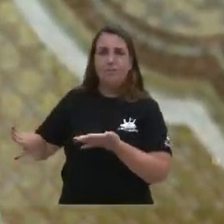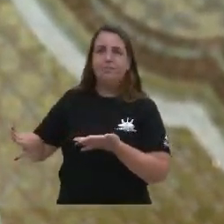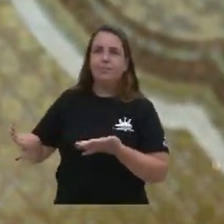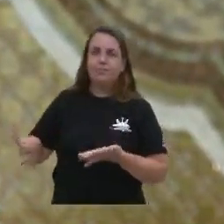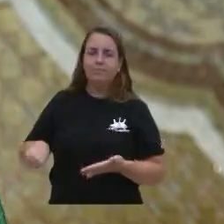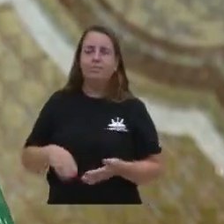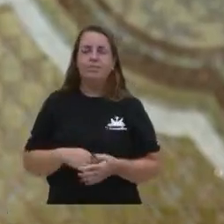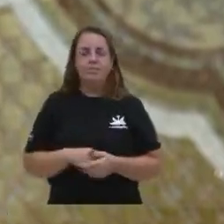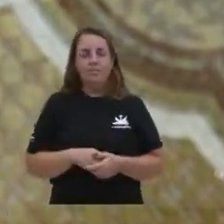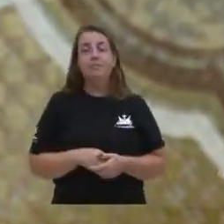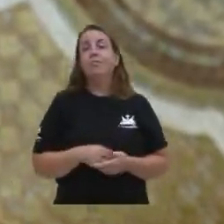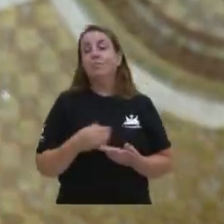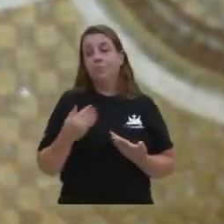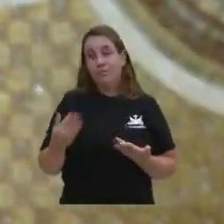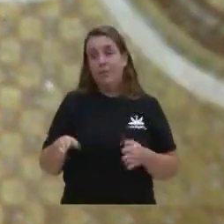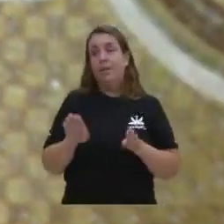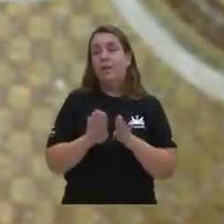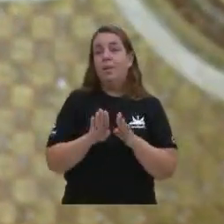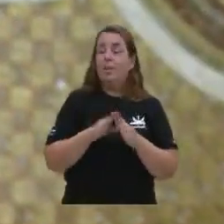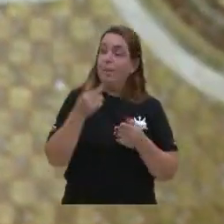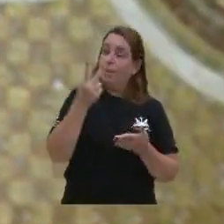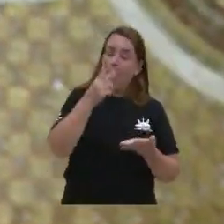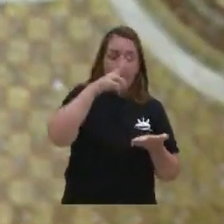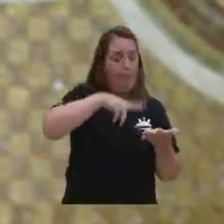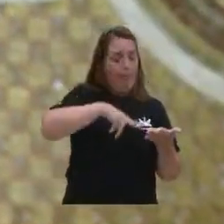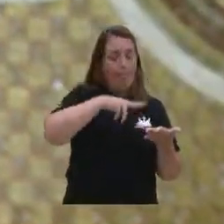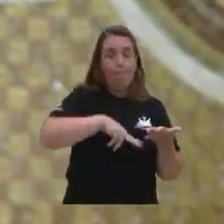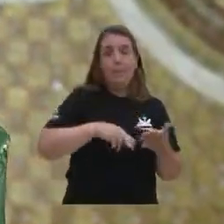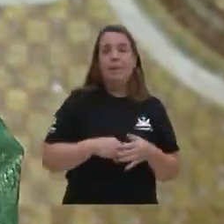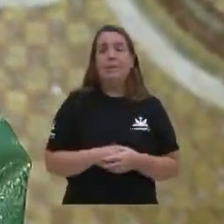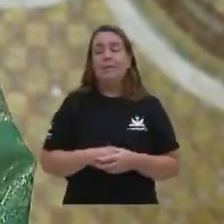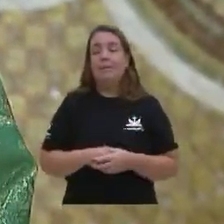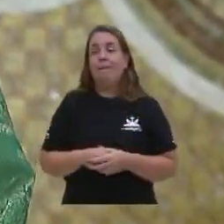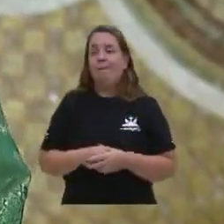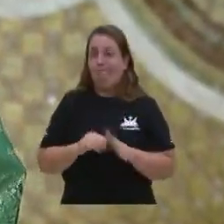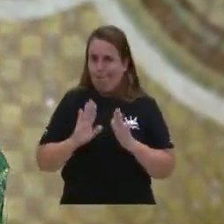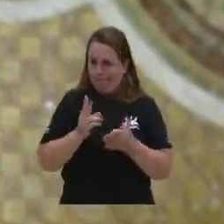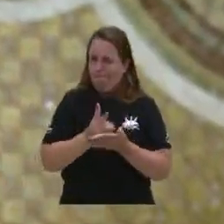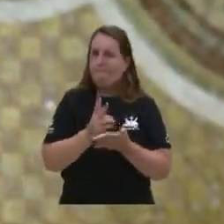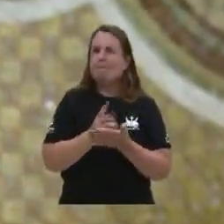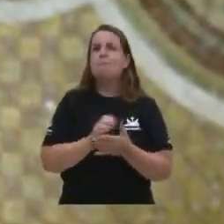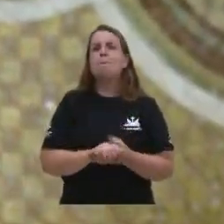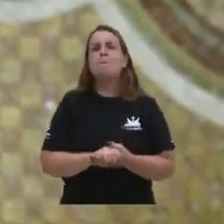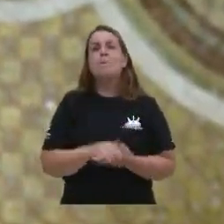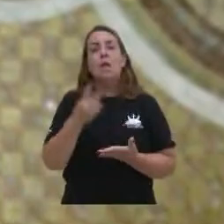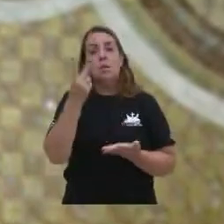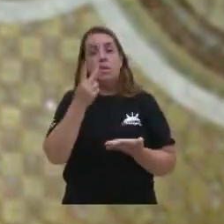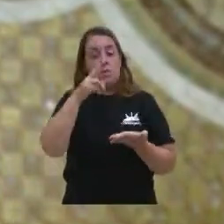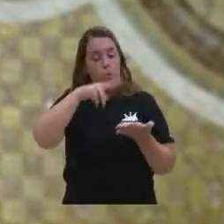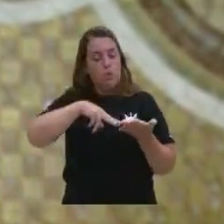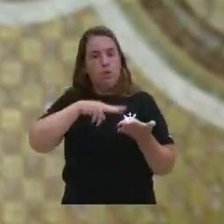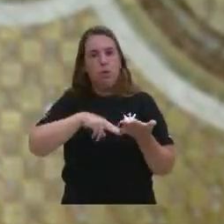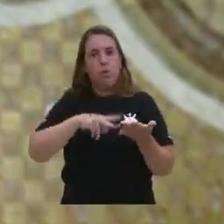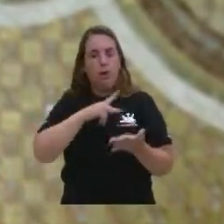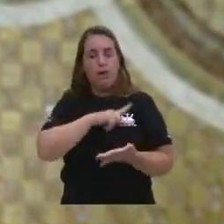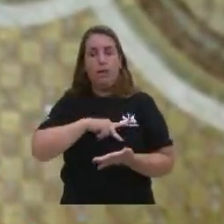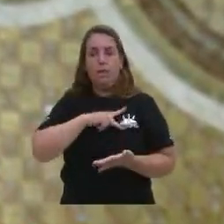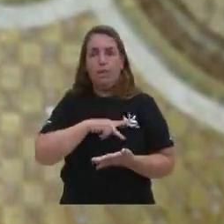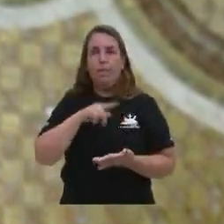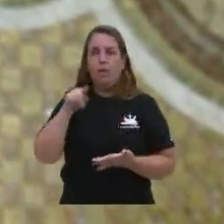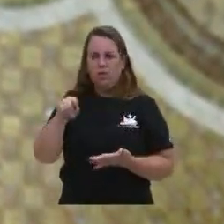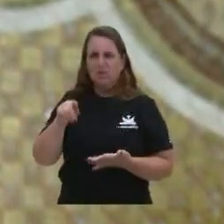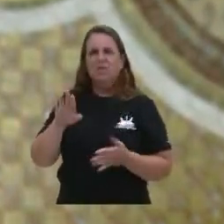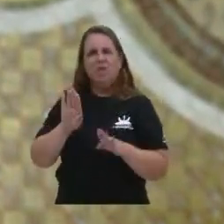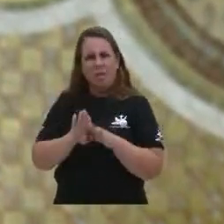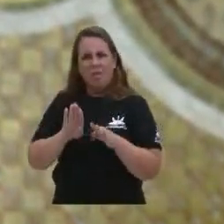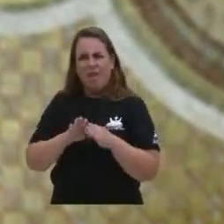E aí vem a segunda leitura. Uma segunda leitura que Paulo pega